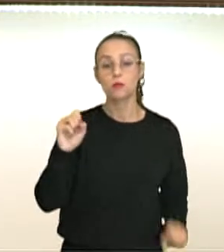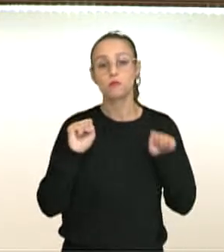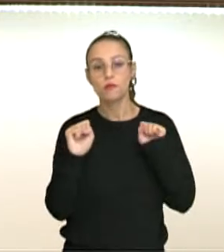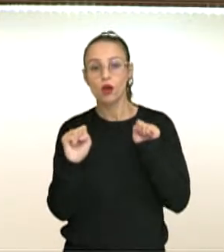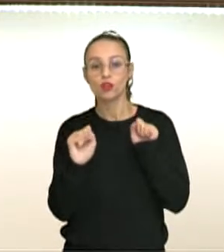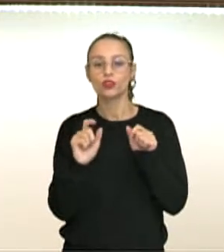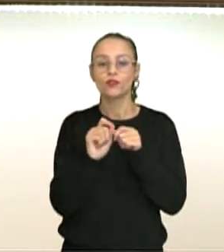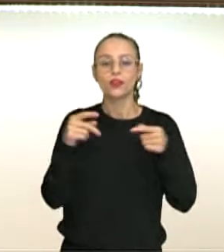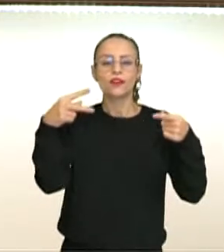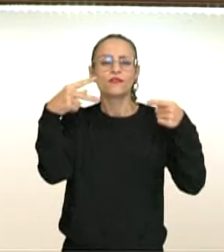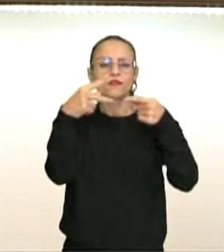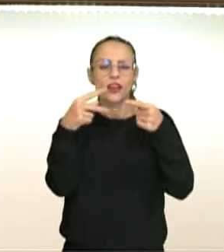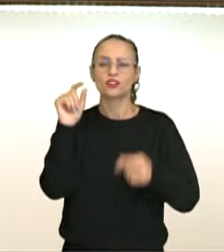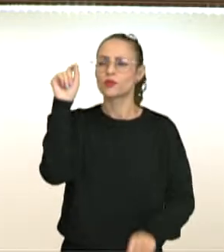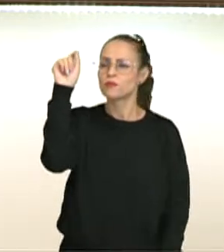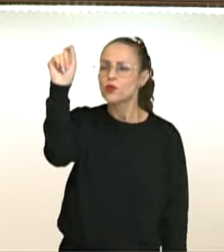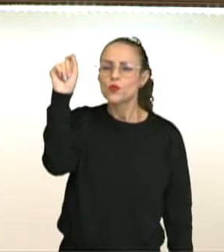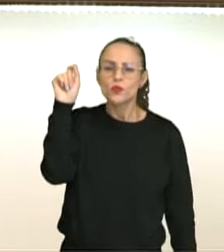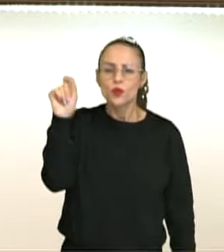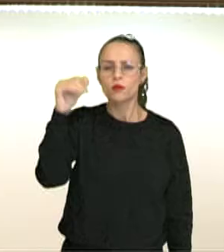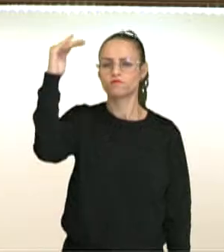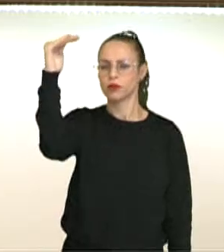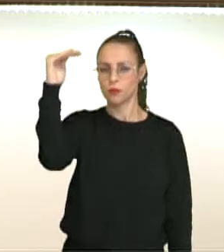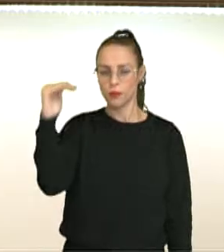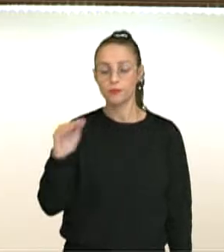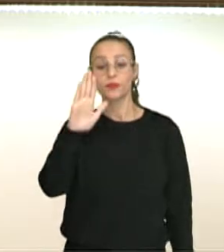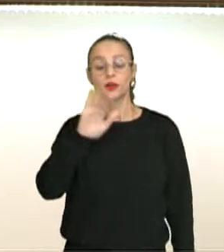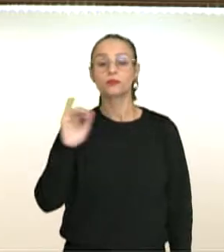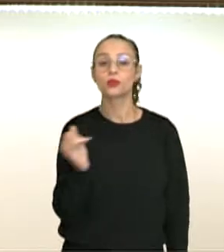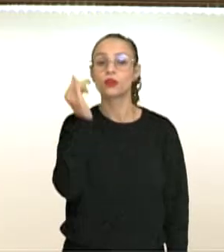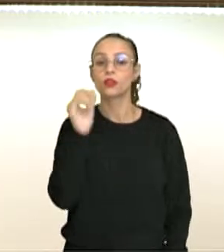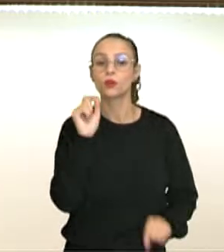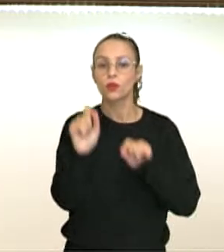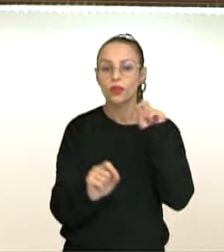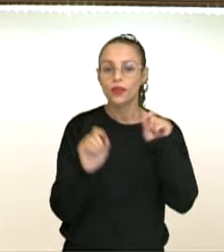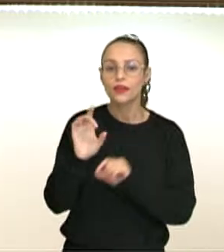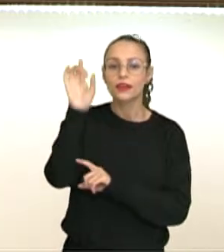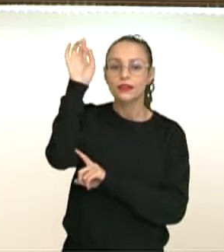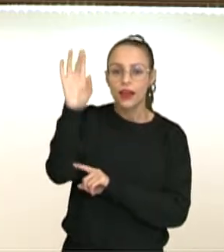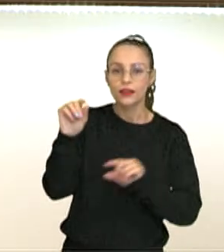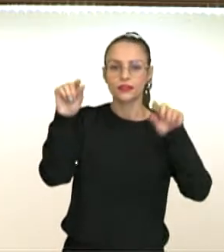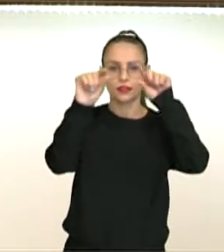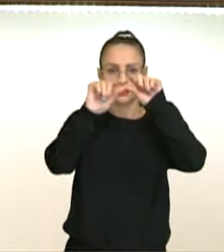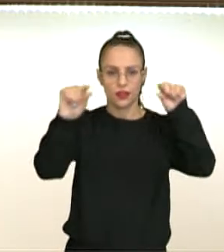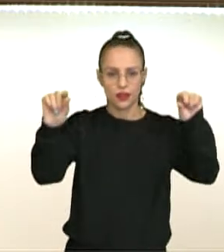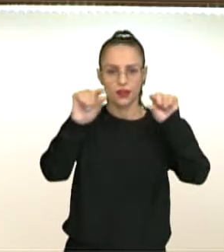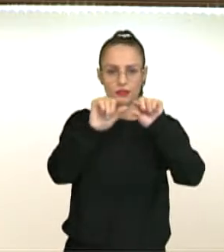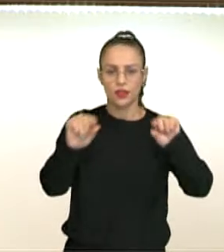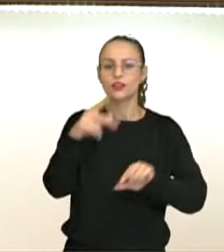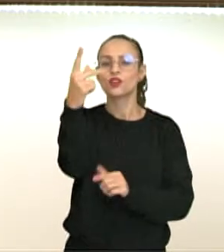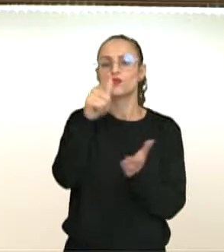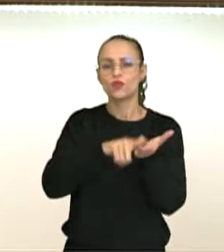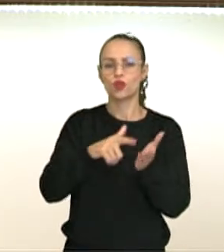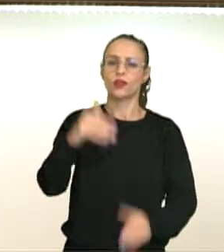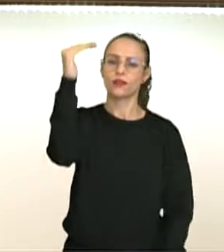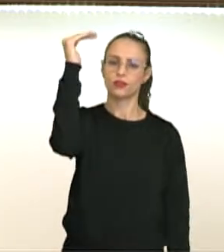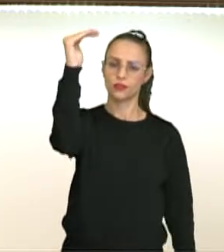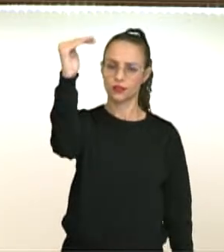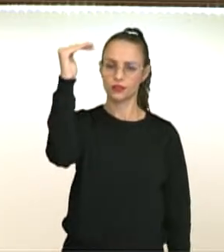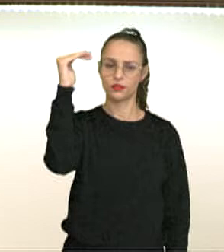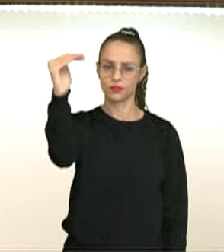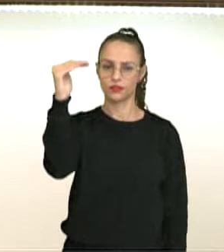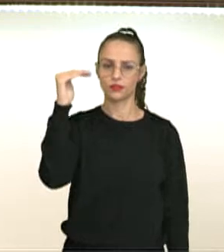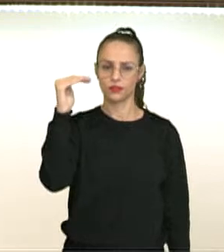colocando flechinha, bolinha, o que eu quiser. Mas o importante é que em cada linha do caderno, da tua folha, você coloque um